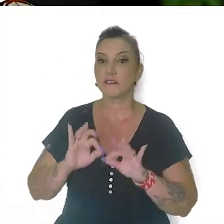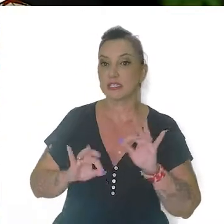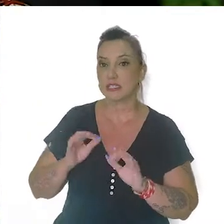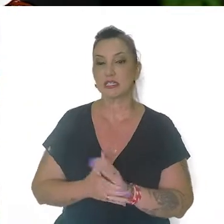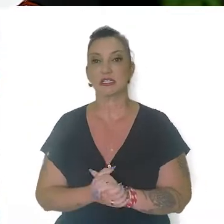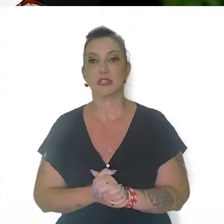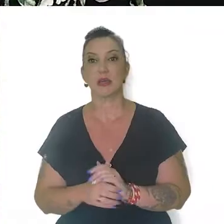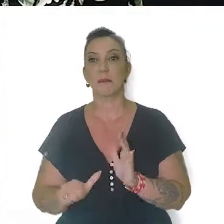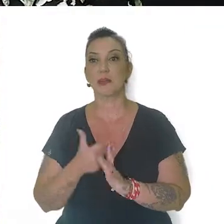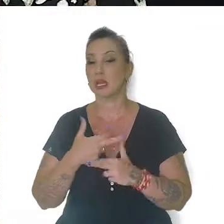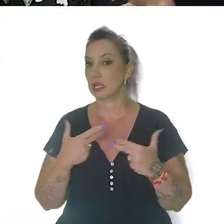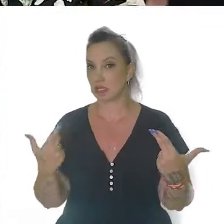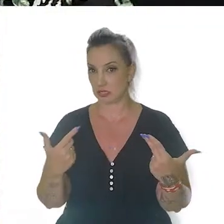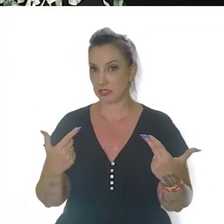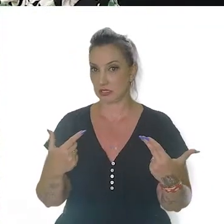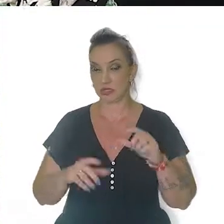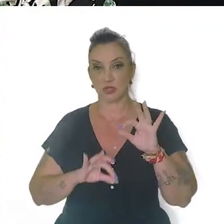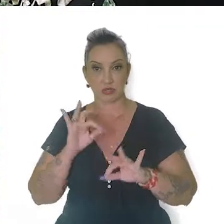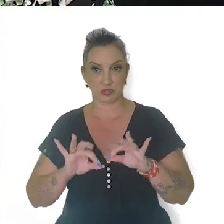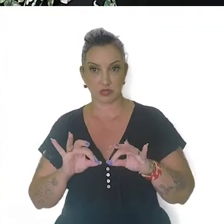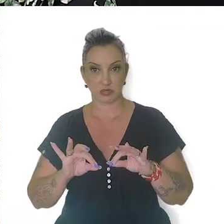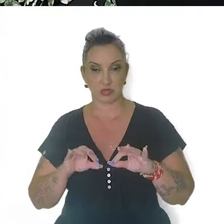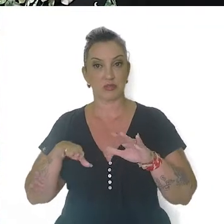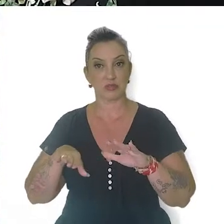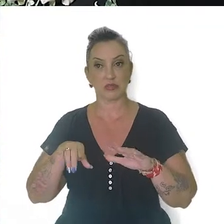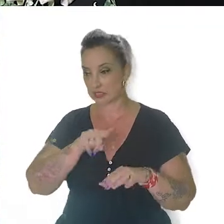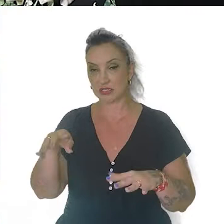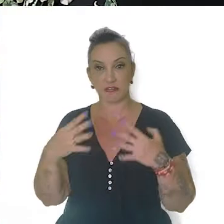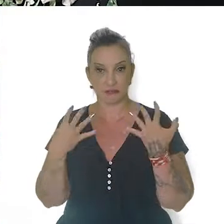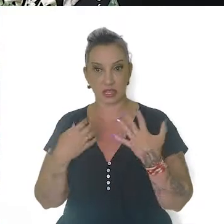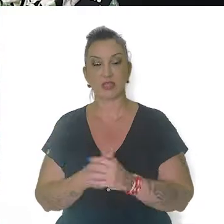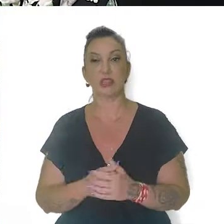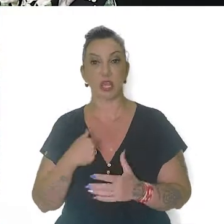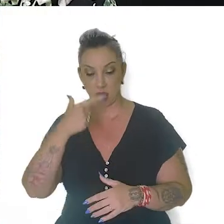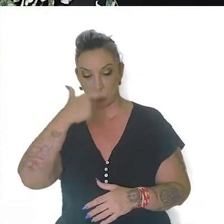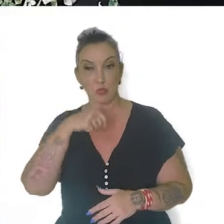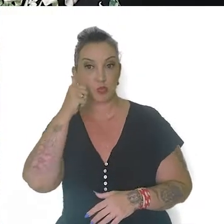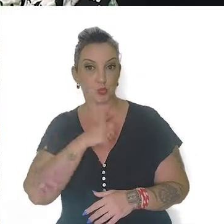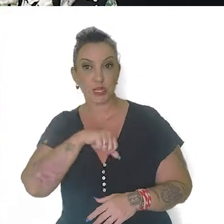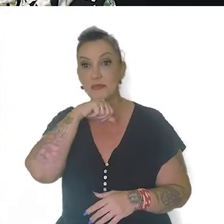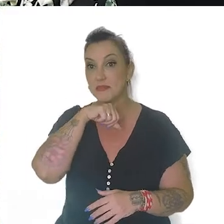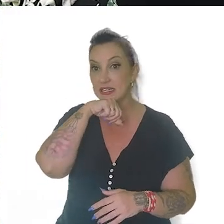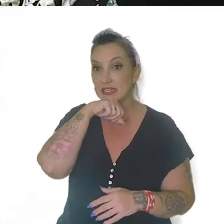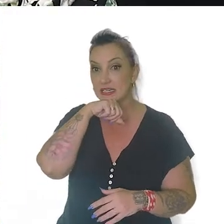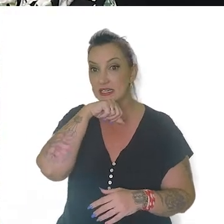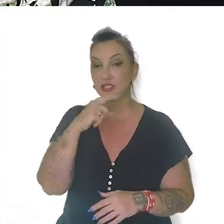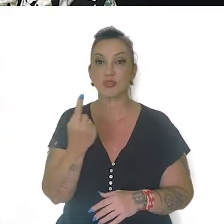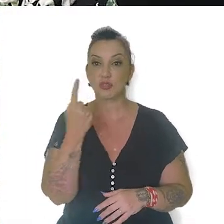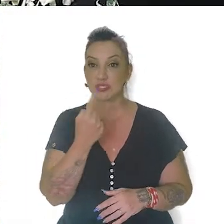comecei a dar oficinas, e a primeira coisa que eu nasci em minha oficina de discotecagem era, vocês estão me vendo? Eu sou mulher,